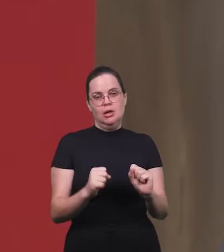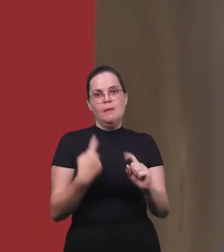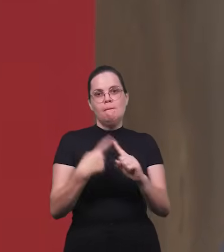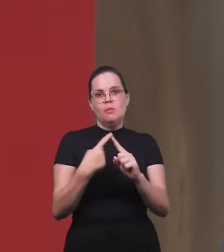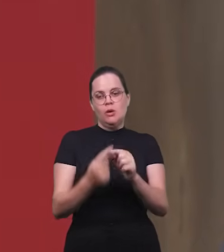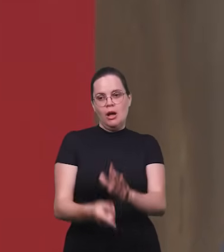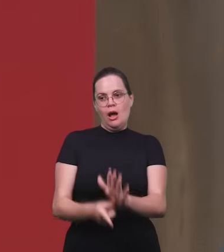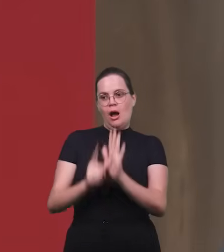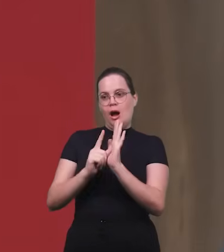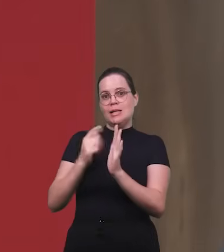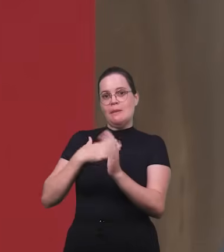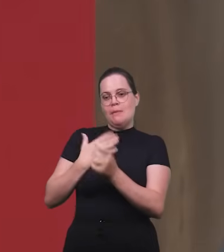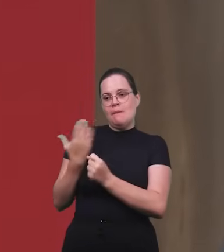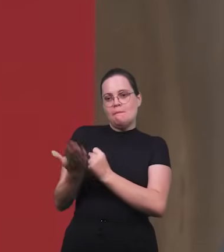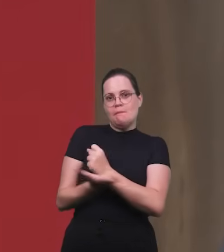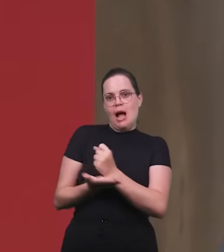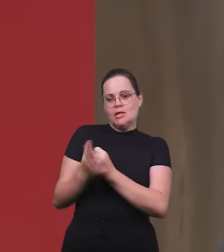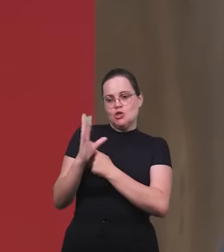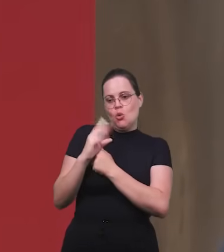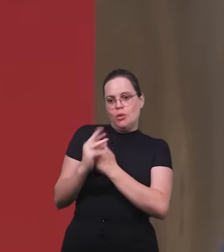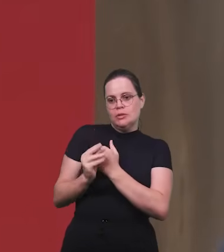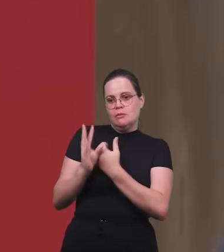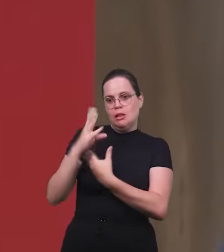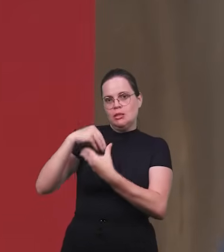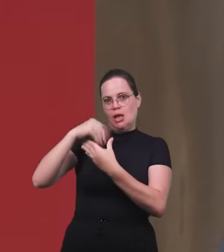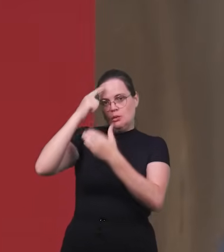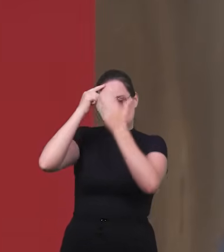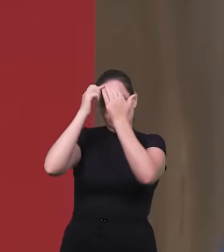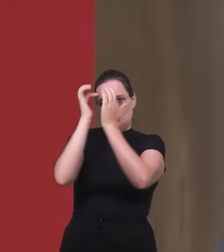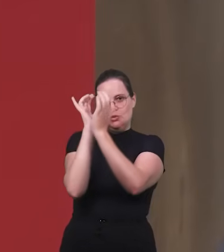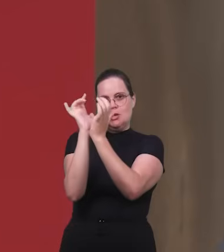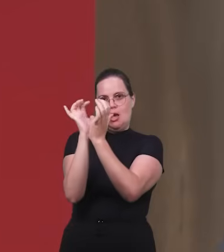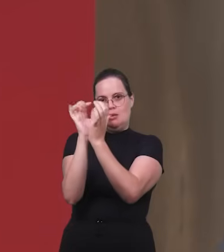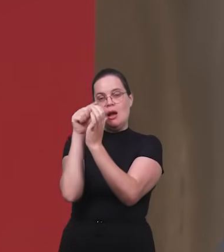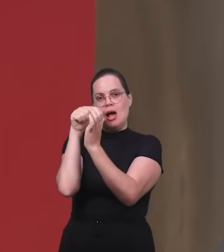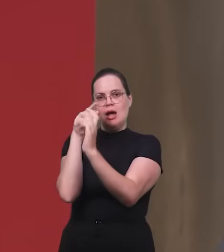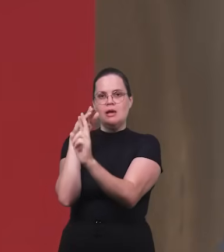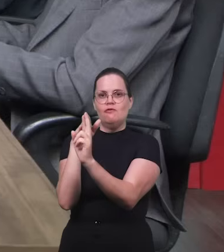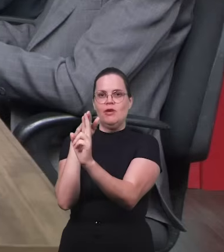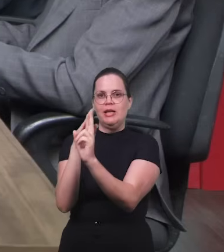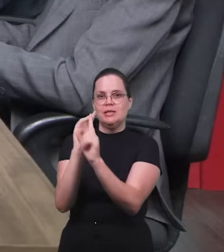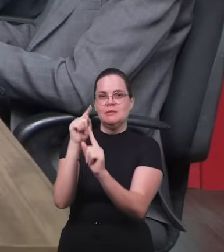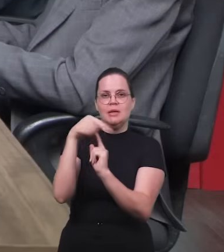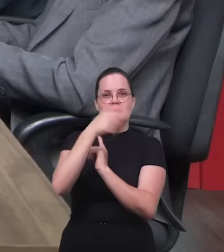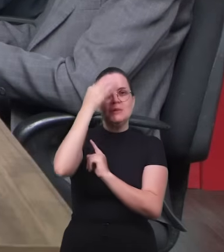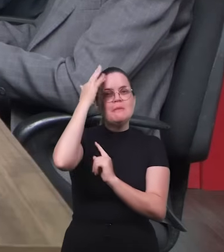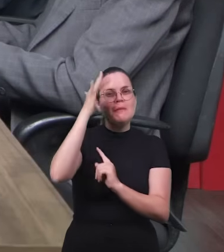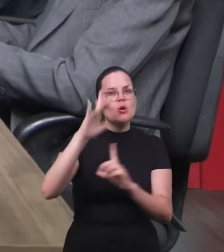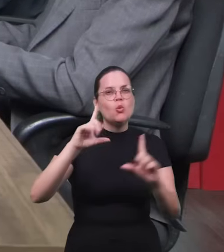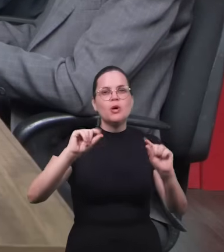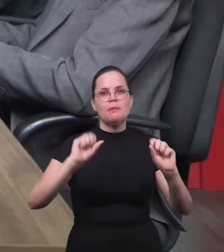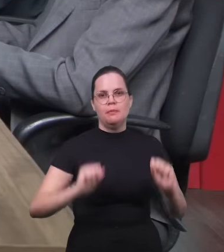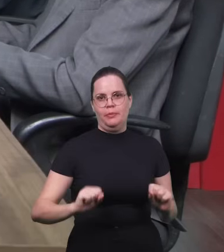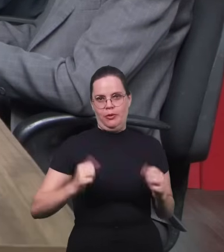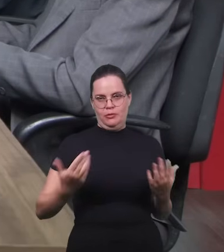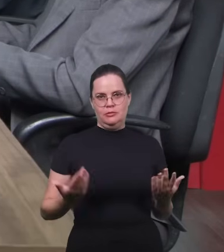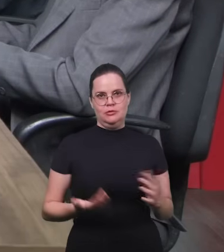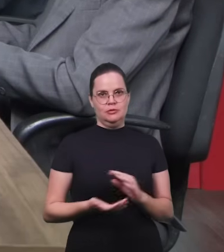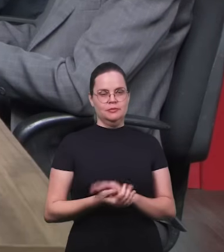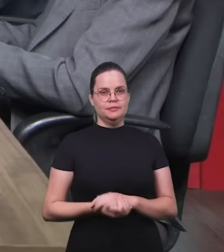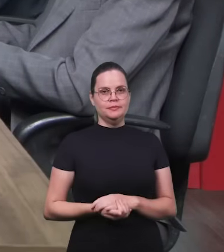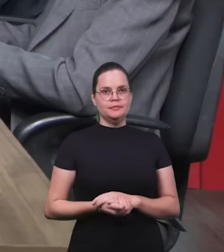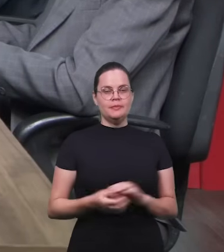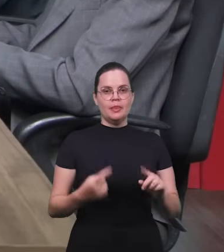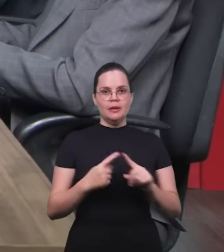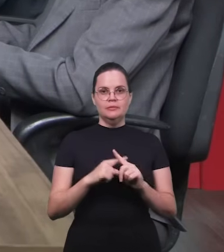naquilo que ele já conhece. Então, isso aqui, por exemplo, é algo extraordinário. Mas a